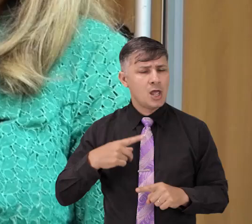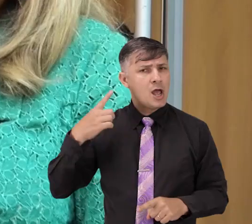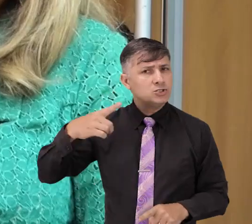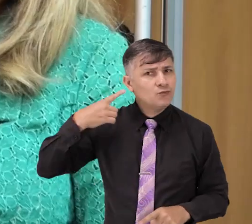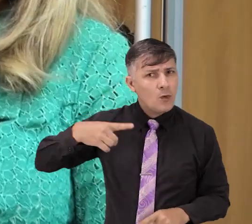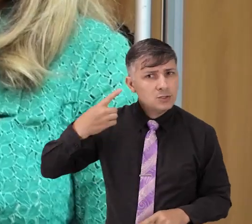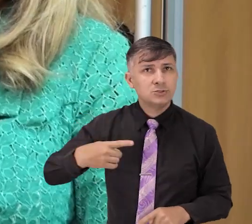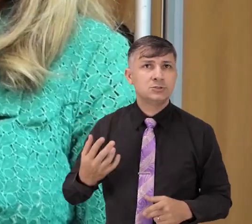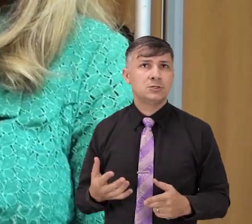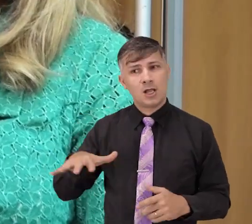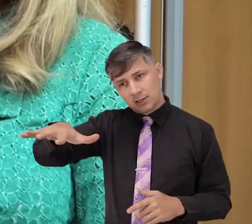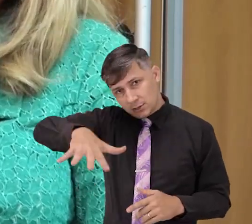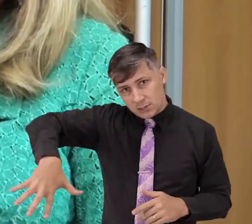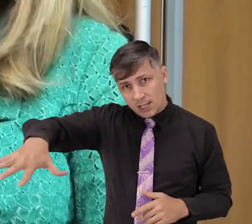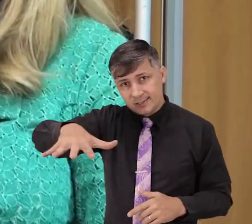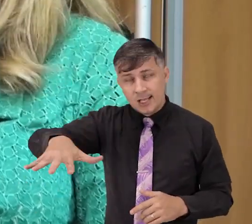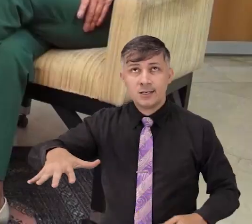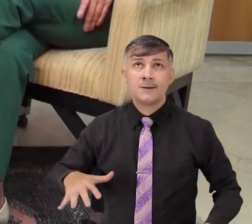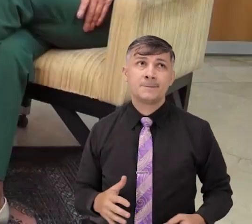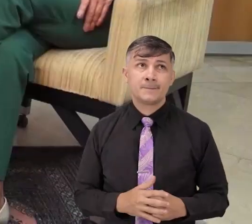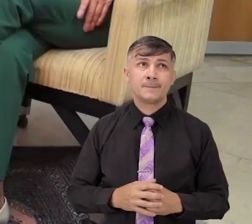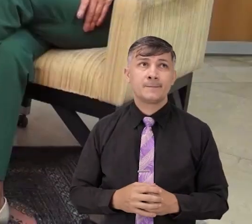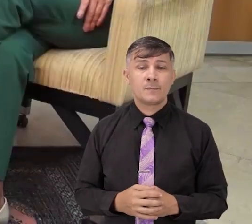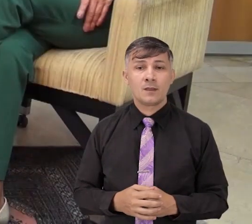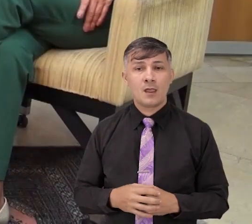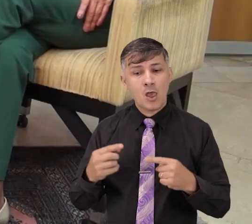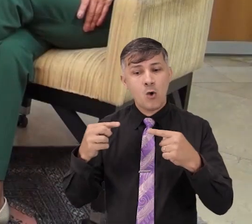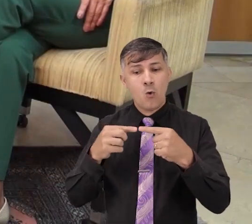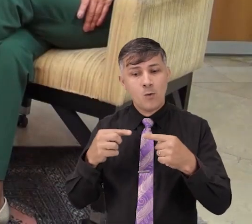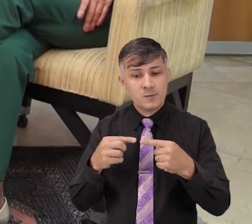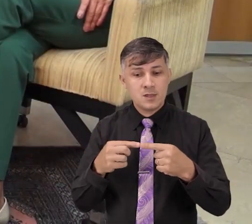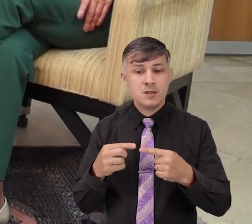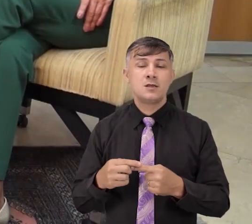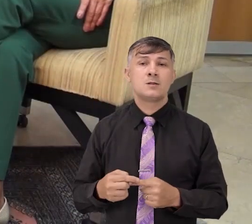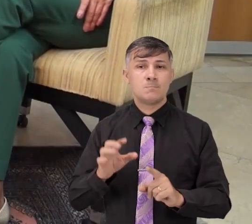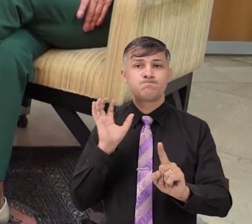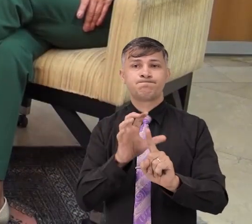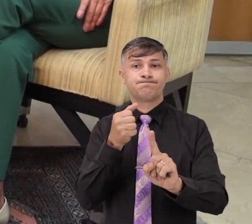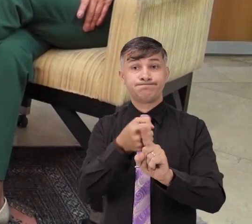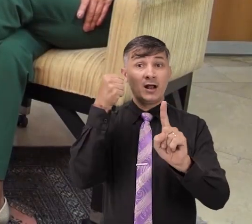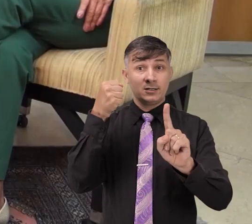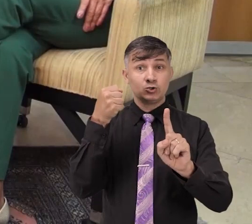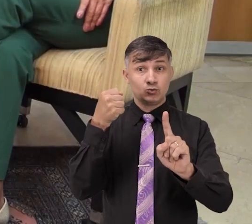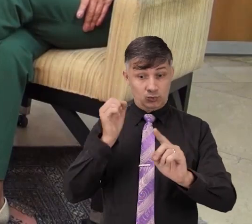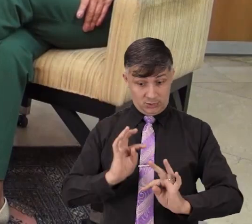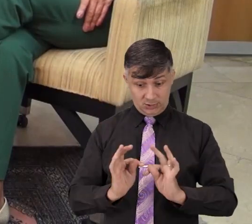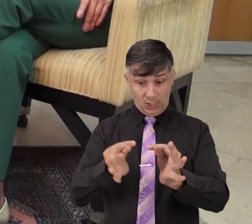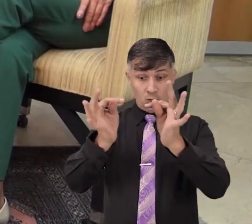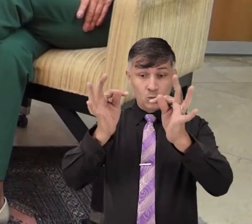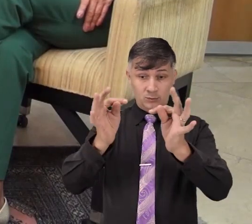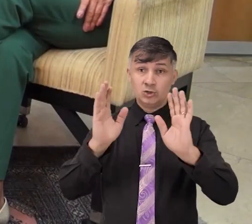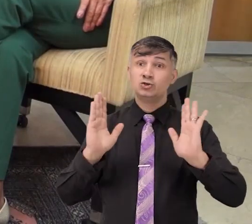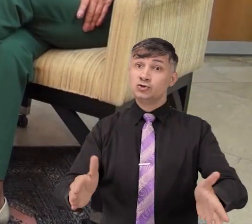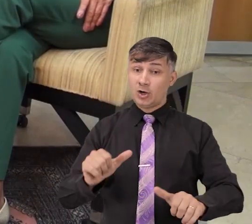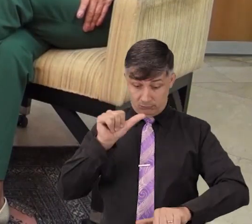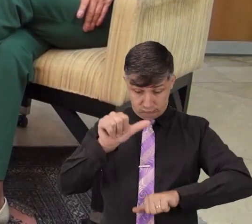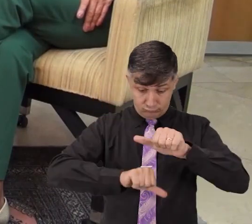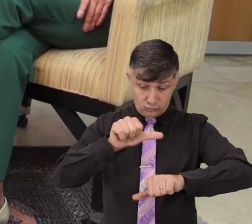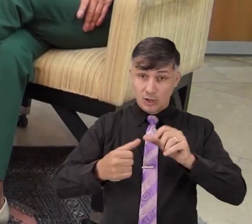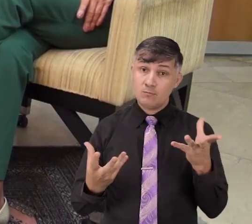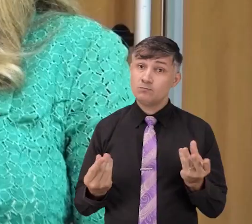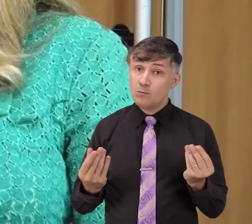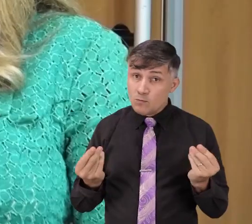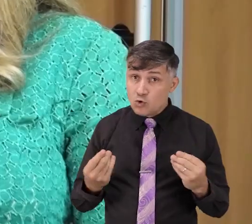no que tange, né, aos impactos tecnológicos, tem sofrido muito. E mais, Cristina, quando você falou